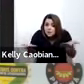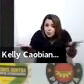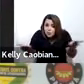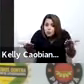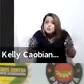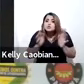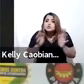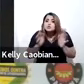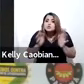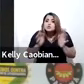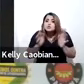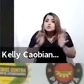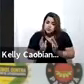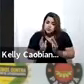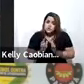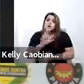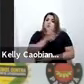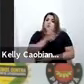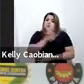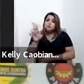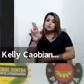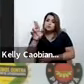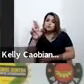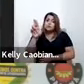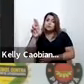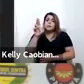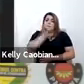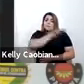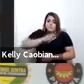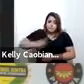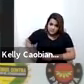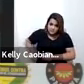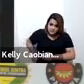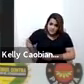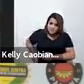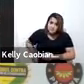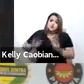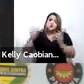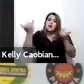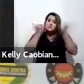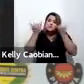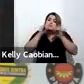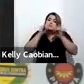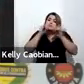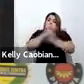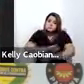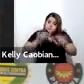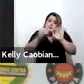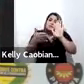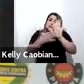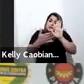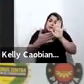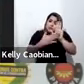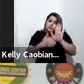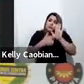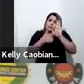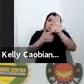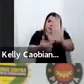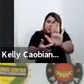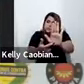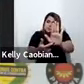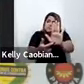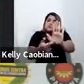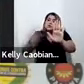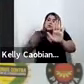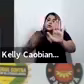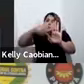Sérgio Butka, dando conta dos resultados da votação da proposta apresentada, das propostas, né,